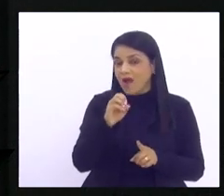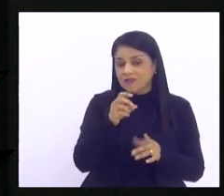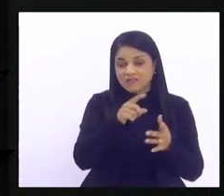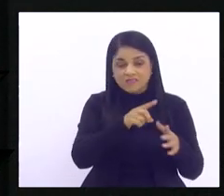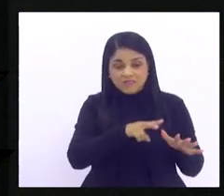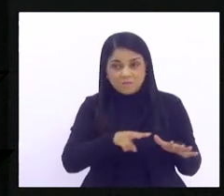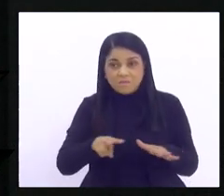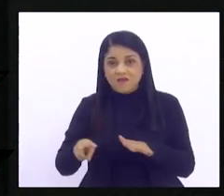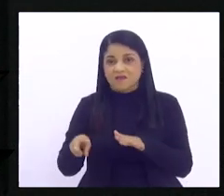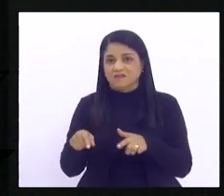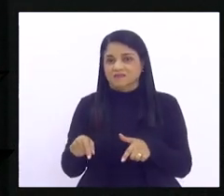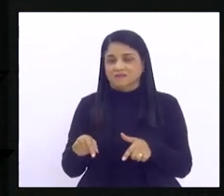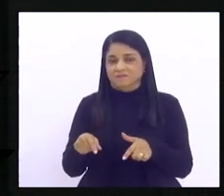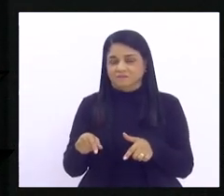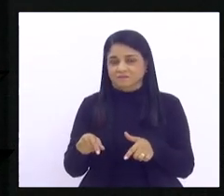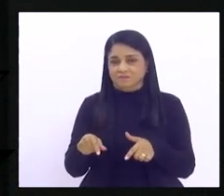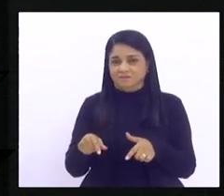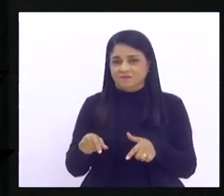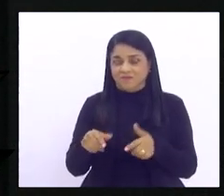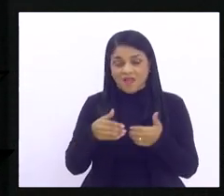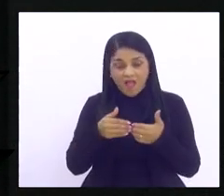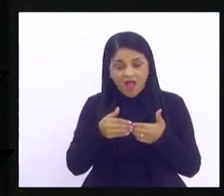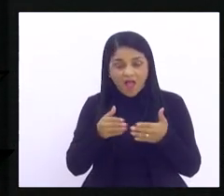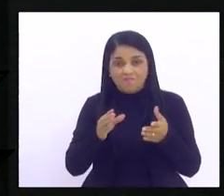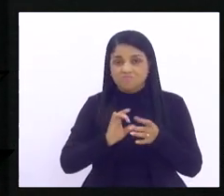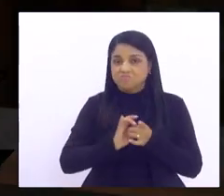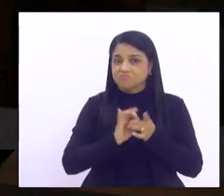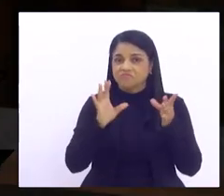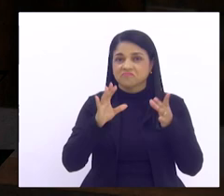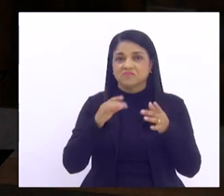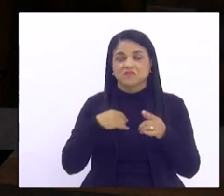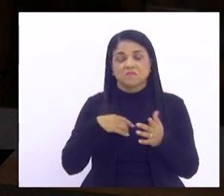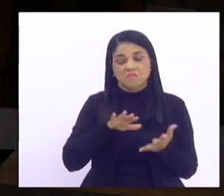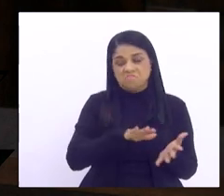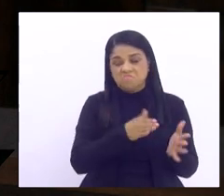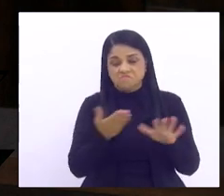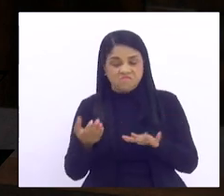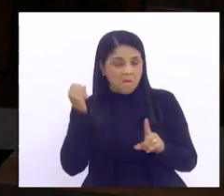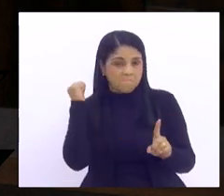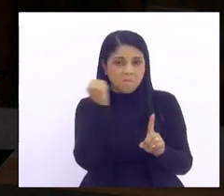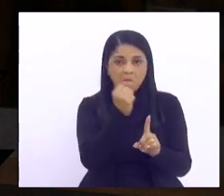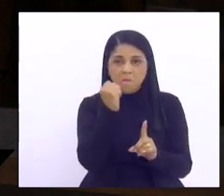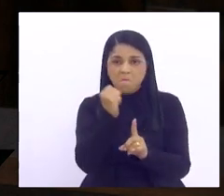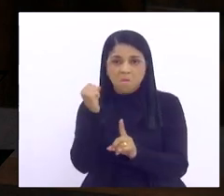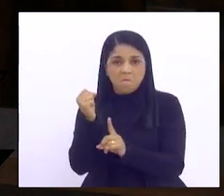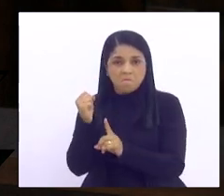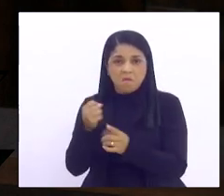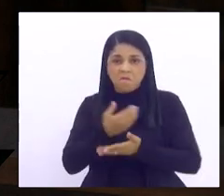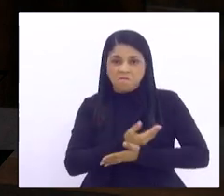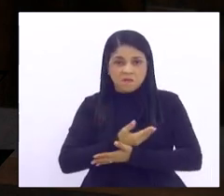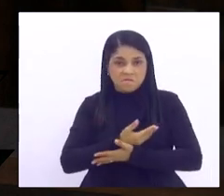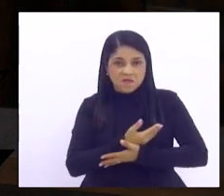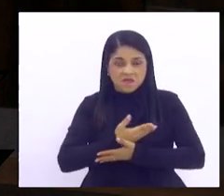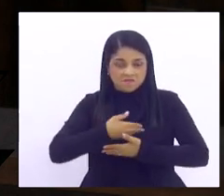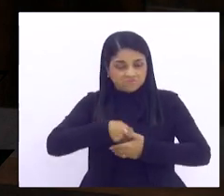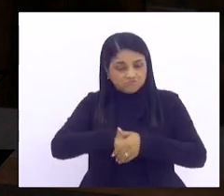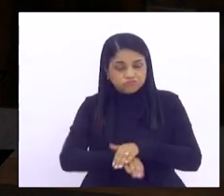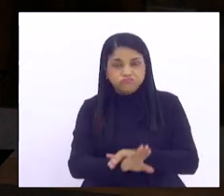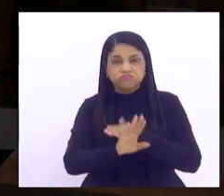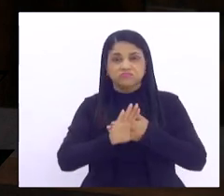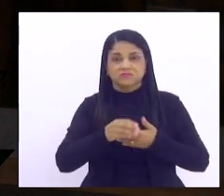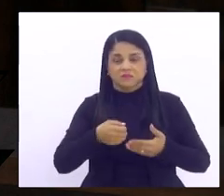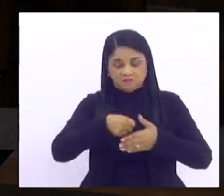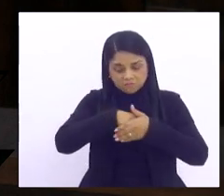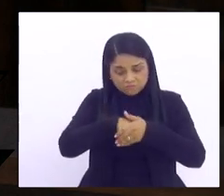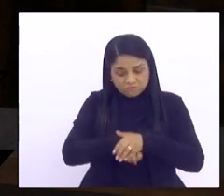Além de abrir as portas para o infanticídio, para o homicídio de bebês já nascidos,